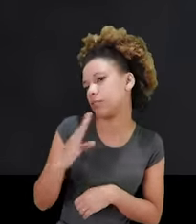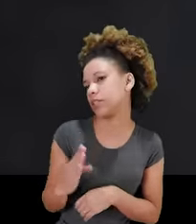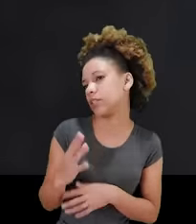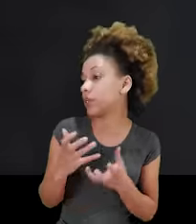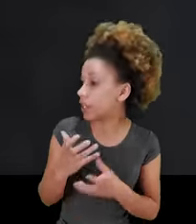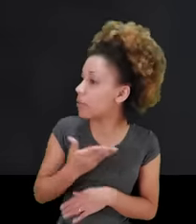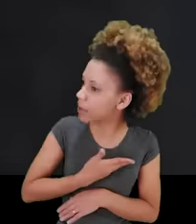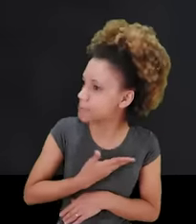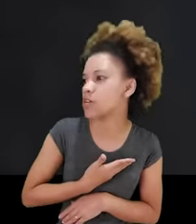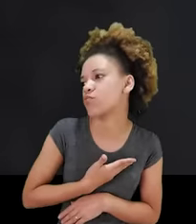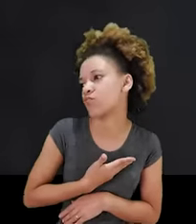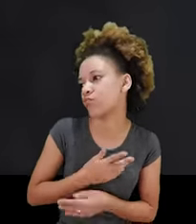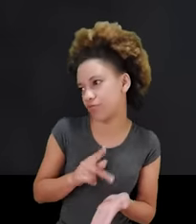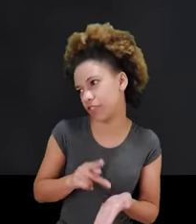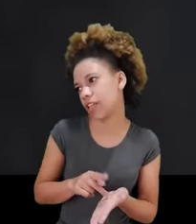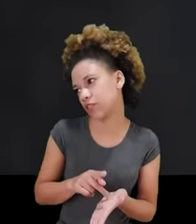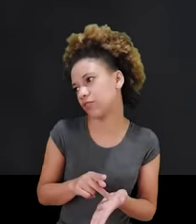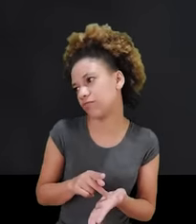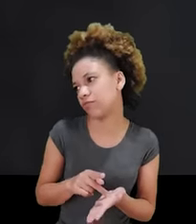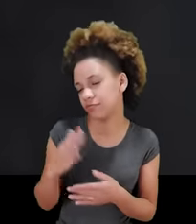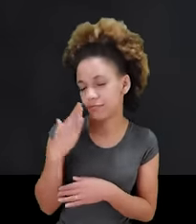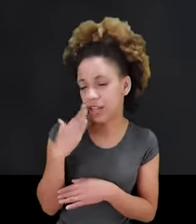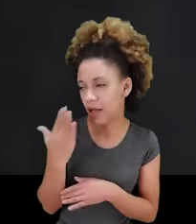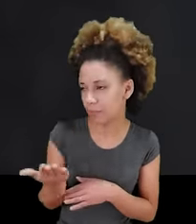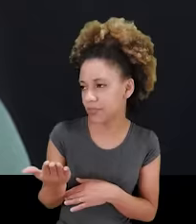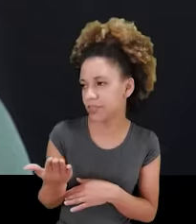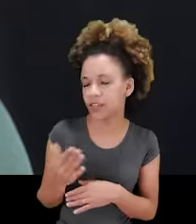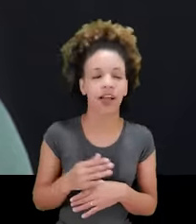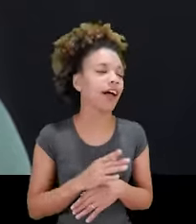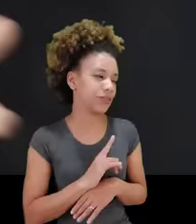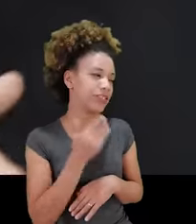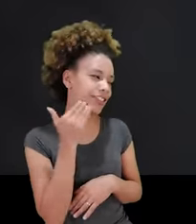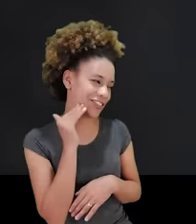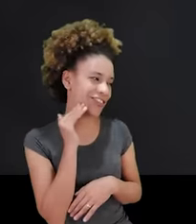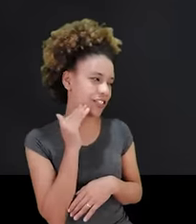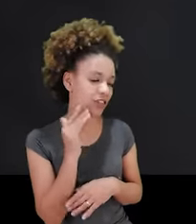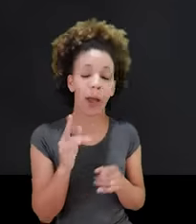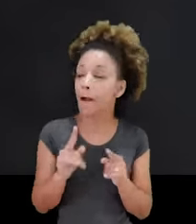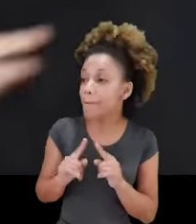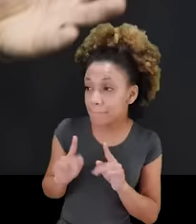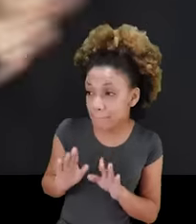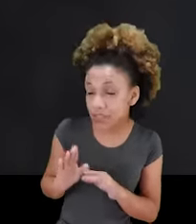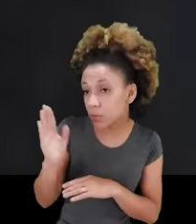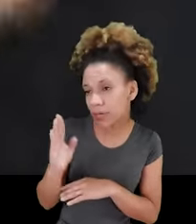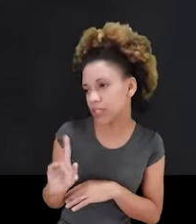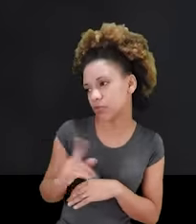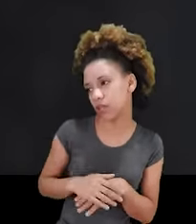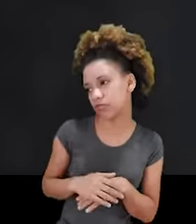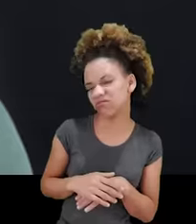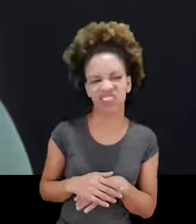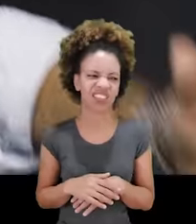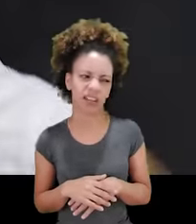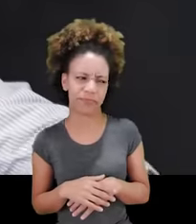amigo por dar cá. Por dar cá aquela palha, tem essa expressão? Dar cá, não mas eu entendi. Assim, que facilmente. Te... Sim. E o brasileiro não, o brasileiro é logo